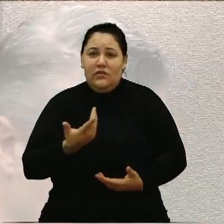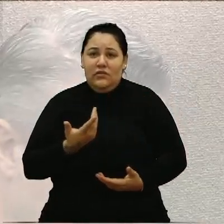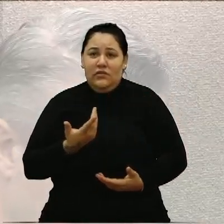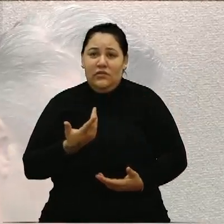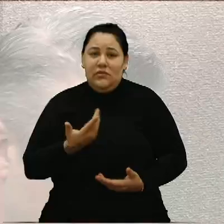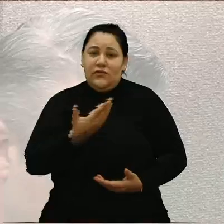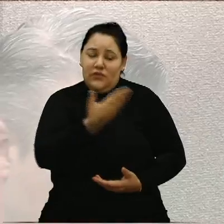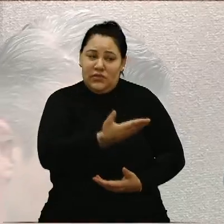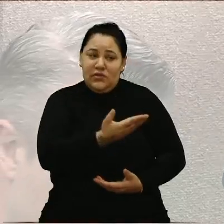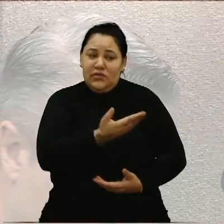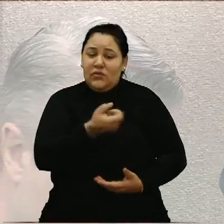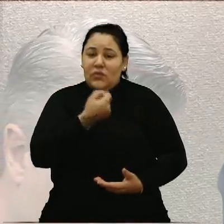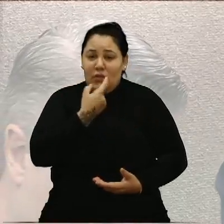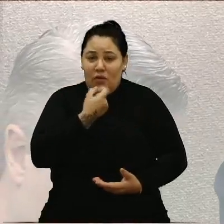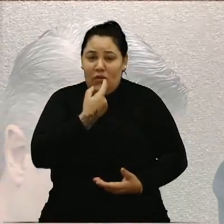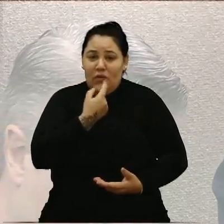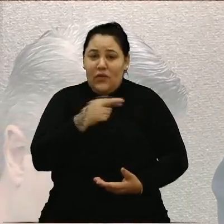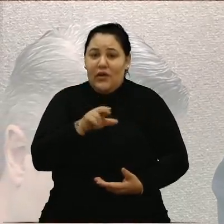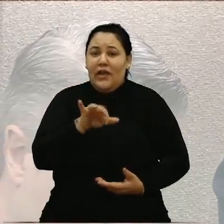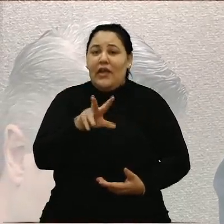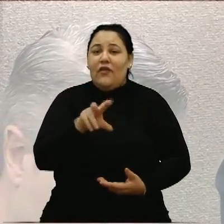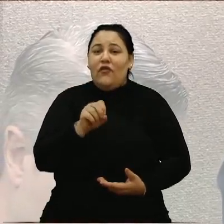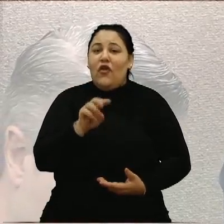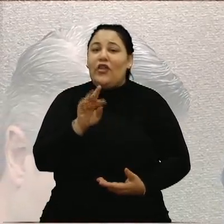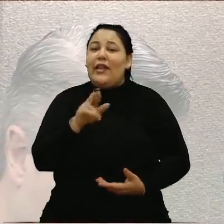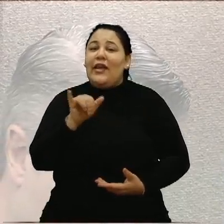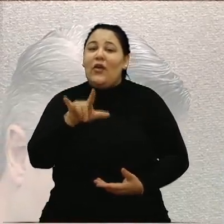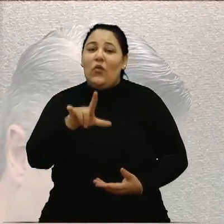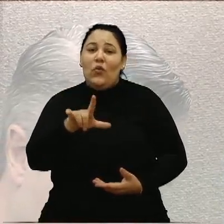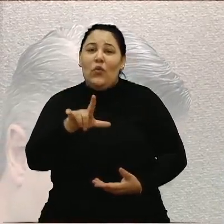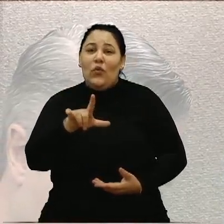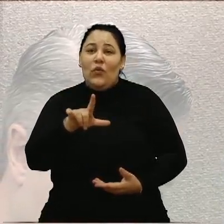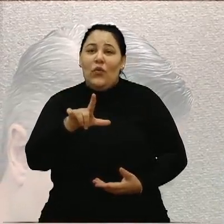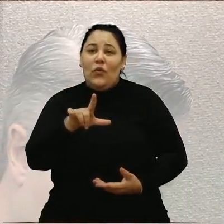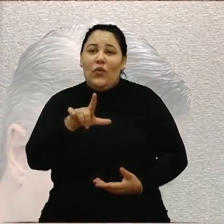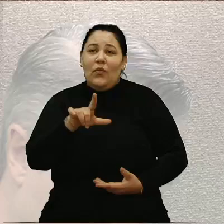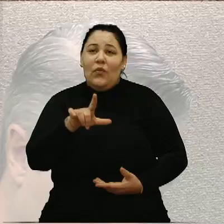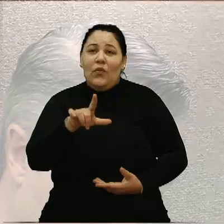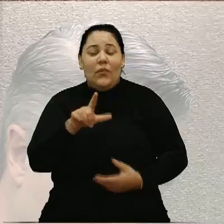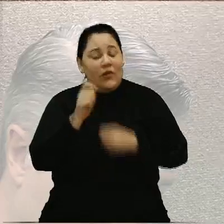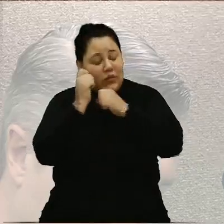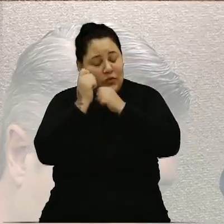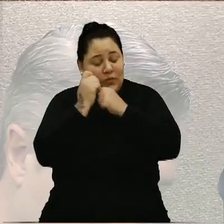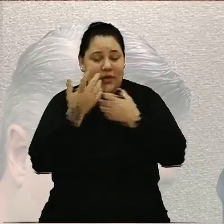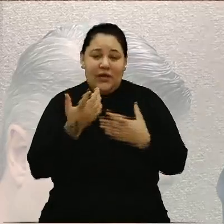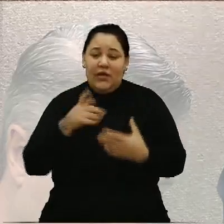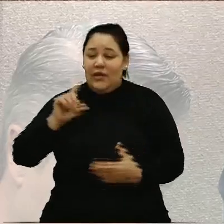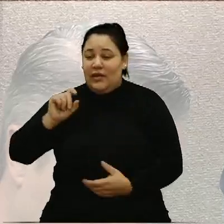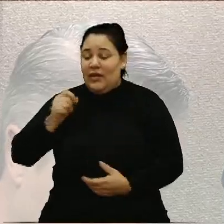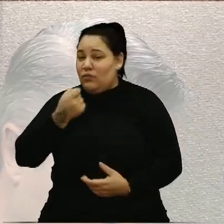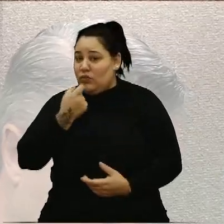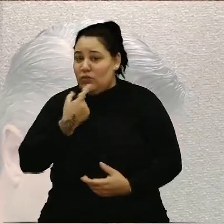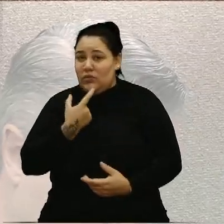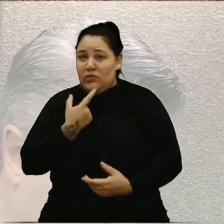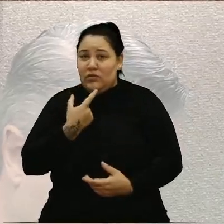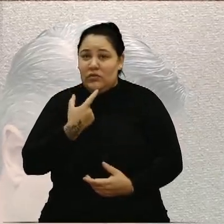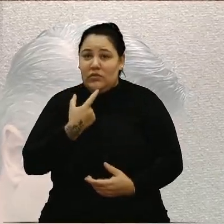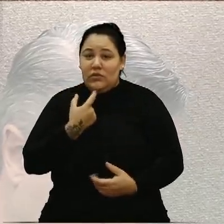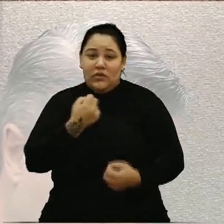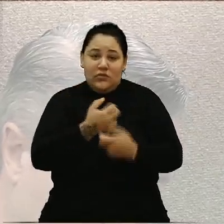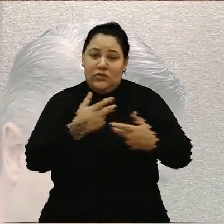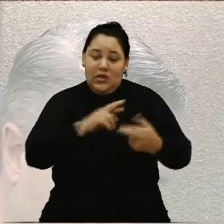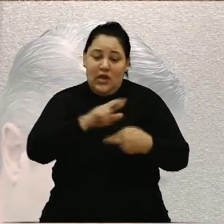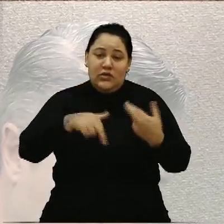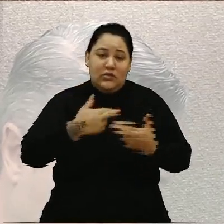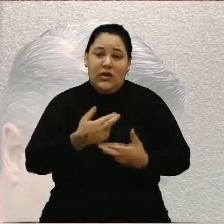tomar um Rivotril aí para dormir e tomar 10 caixas de tranquilizante, a questão do remédio e